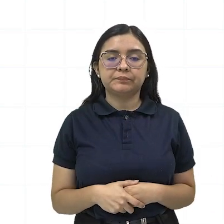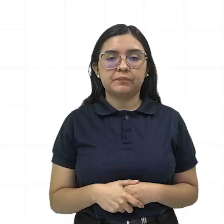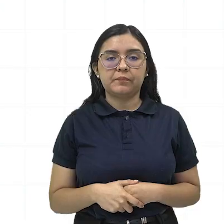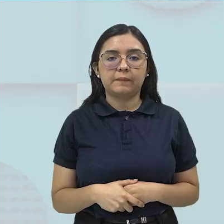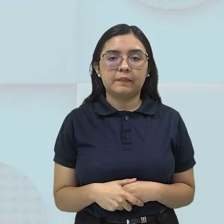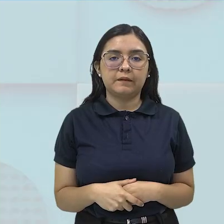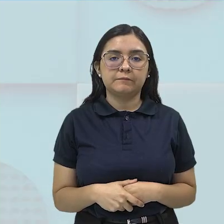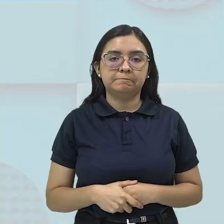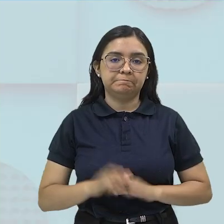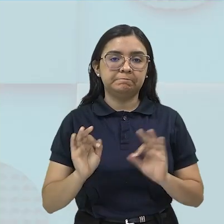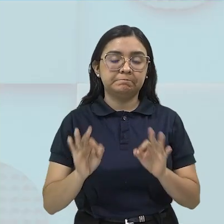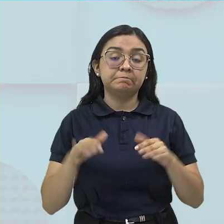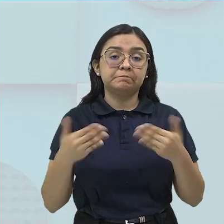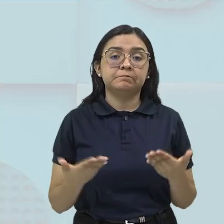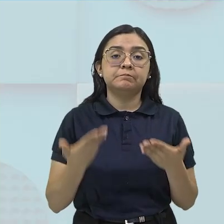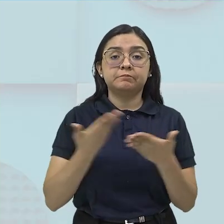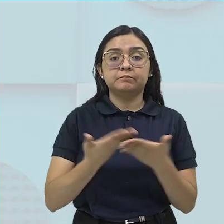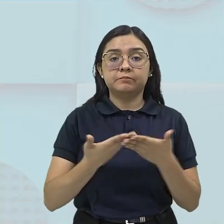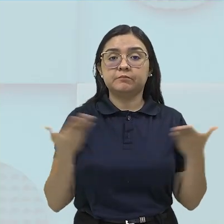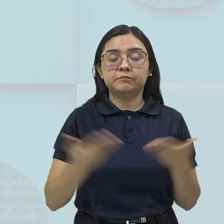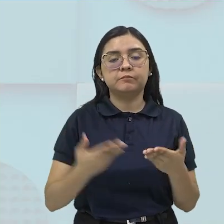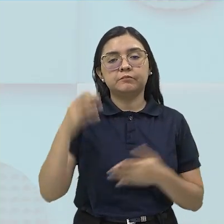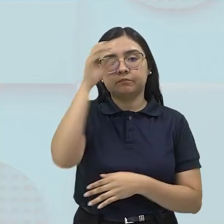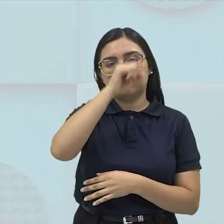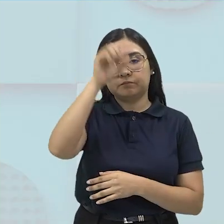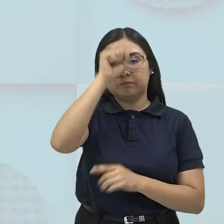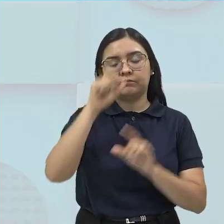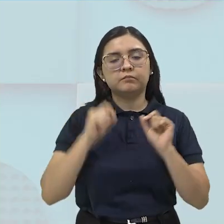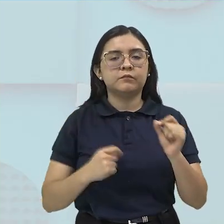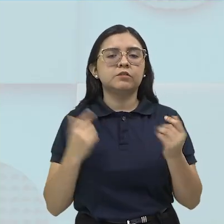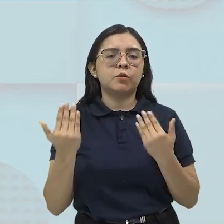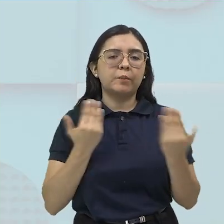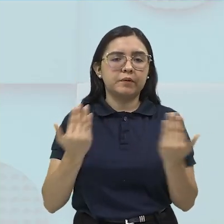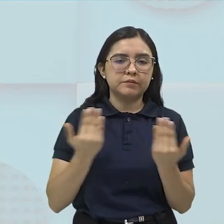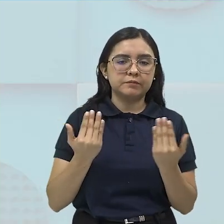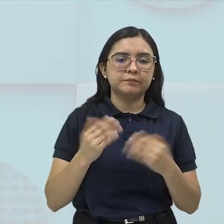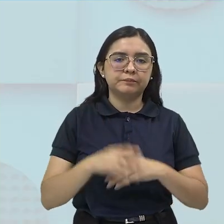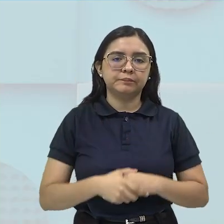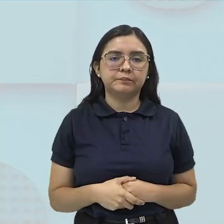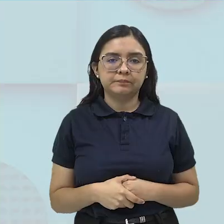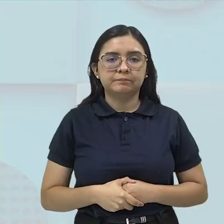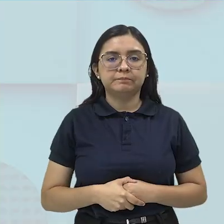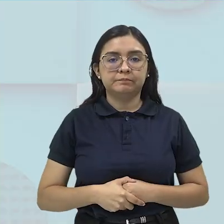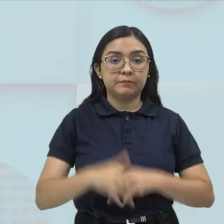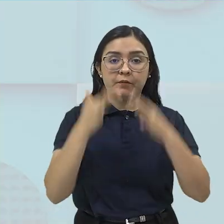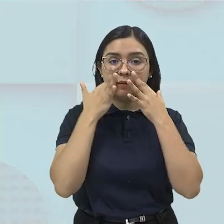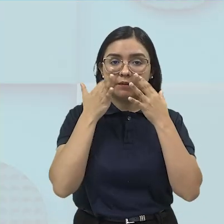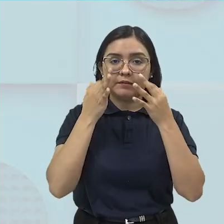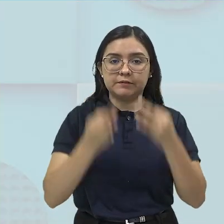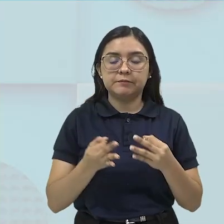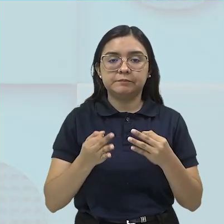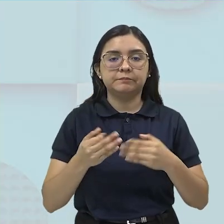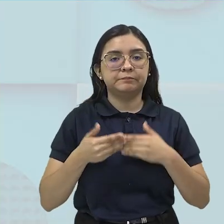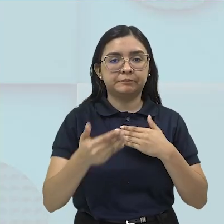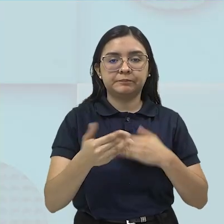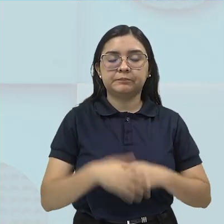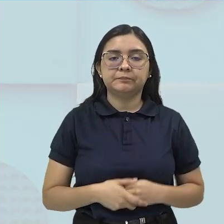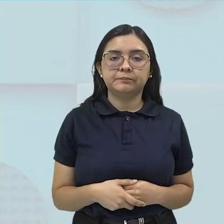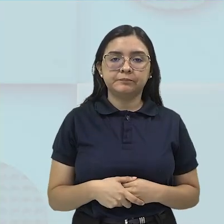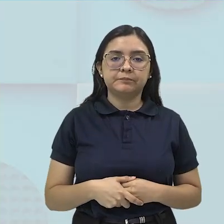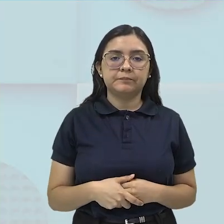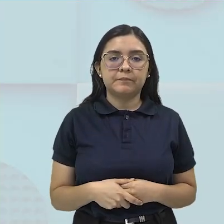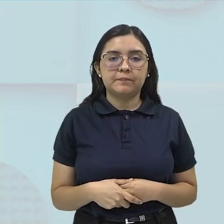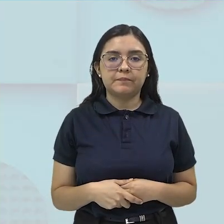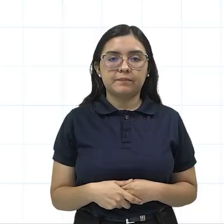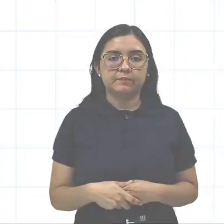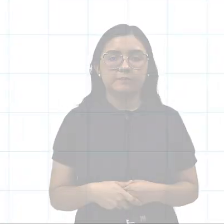superioridade. Então, nesta aula nós vamos aprender a fazer essas comparações em inglês. Então, fiquem bem atentos and let's go!